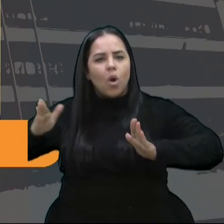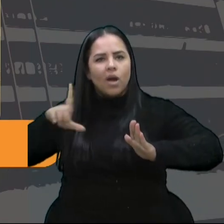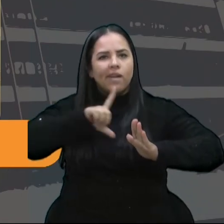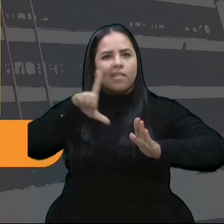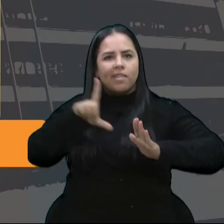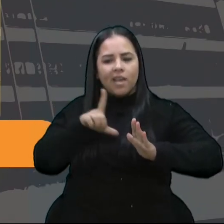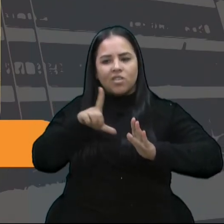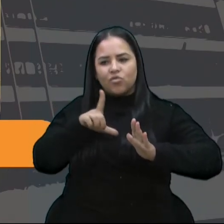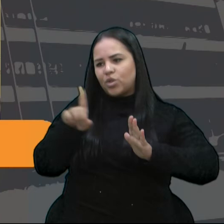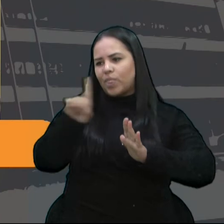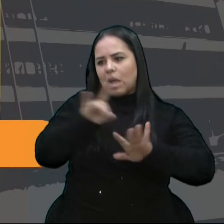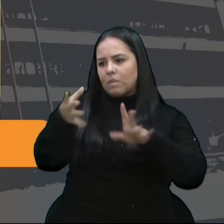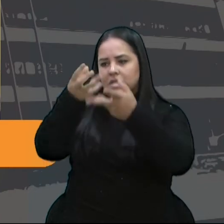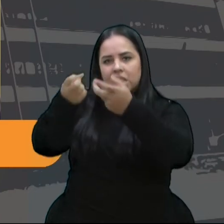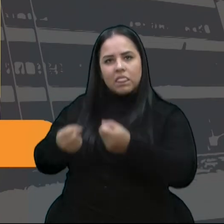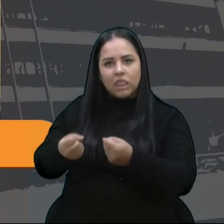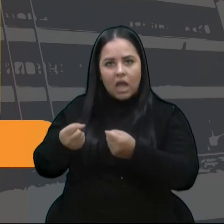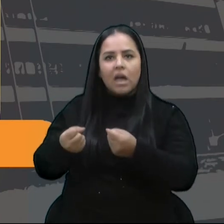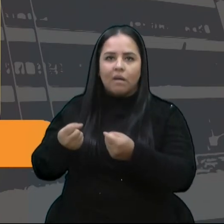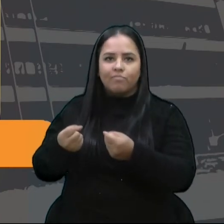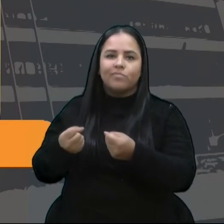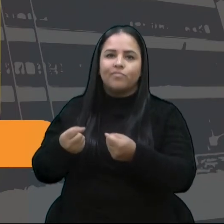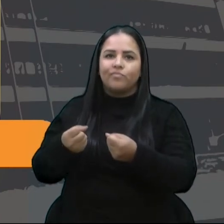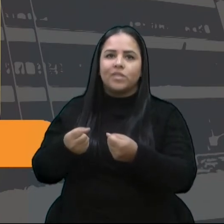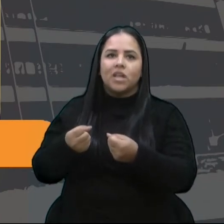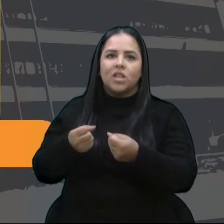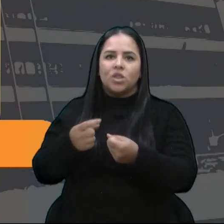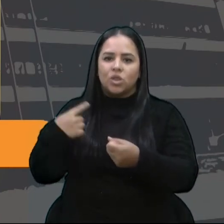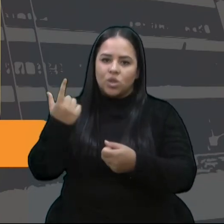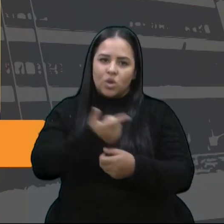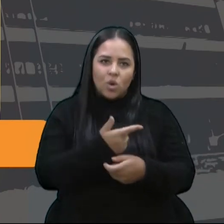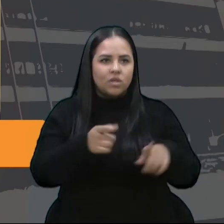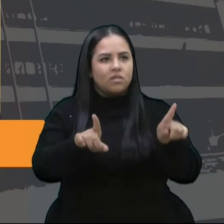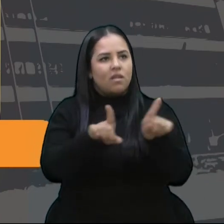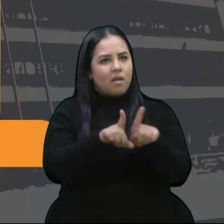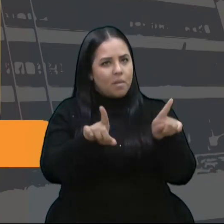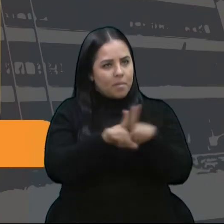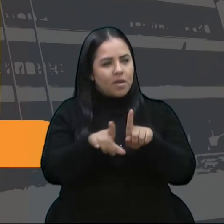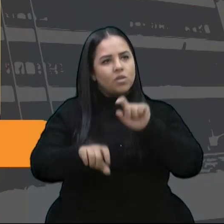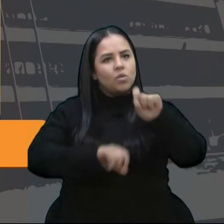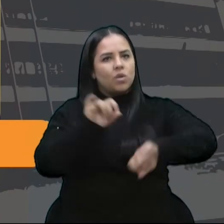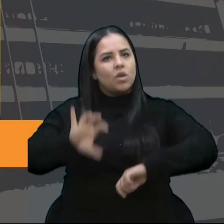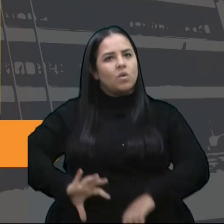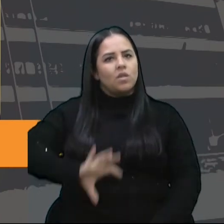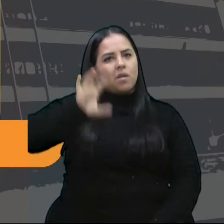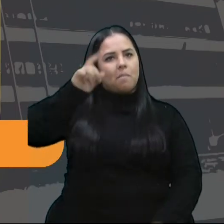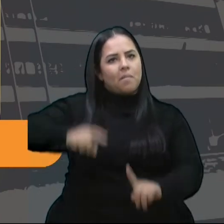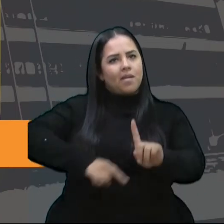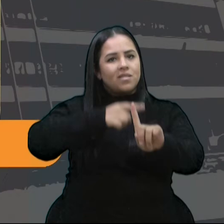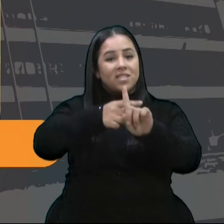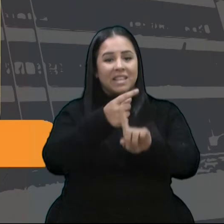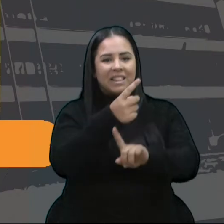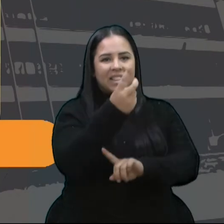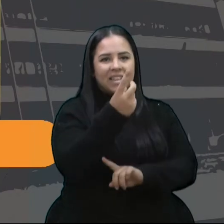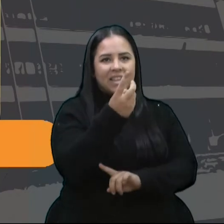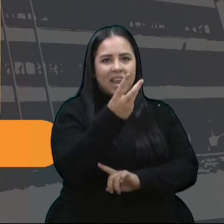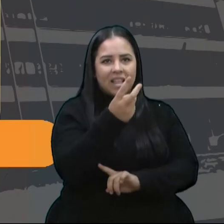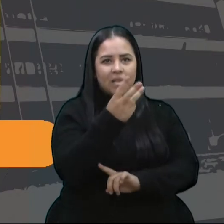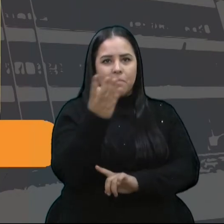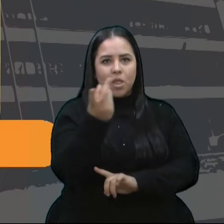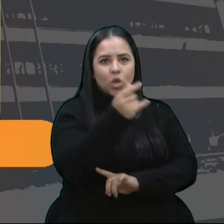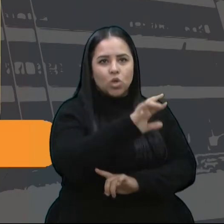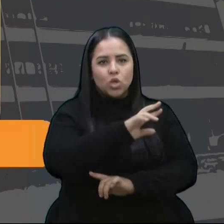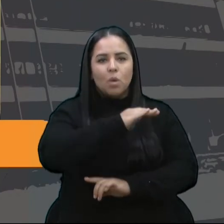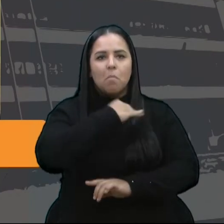um negacionismo foi decisivo para que nós tivéssemos também essa situação de mais de 3 milhões de mortos no mundo